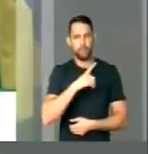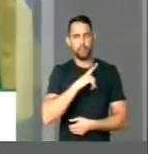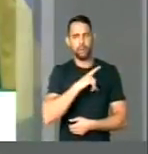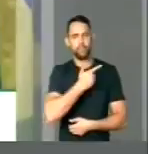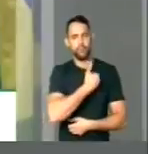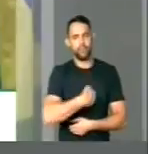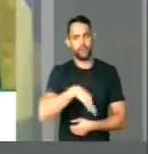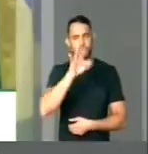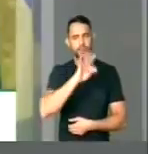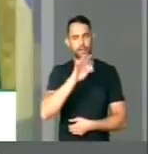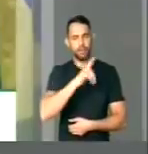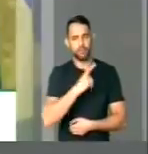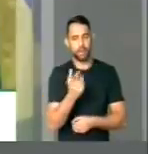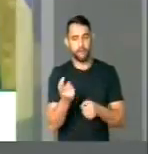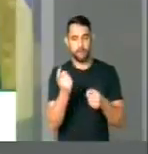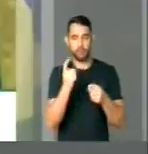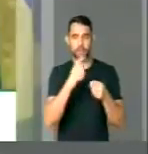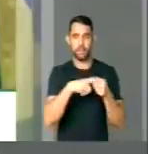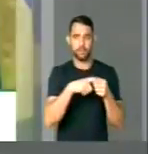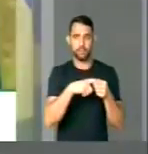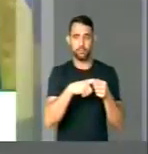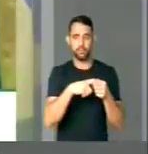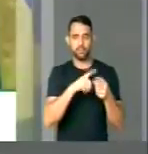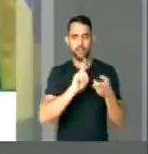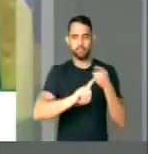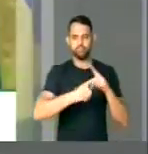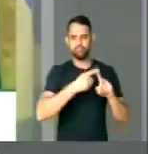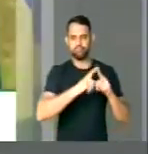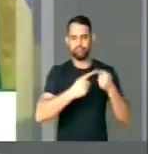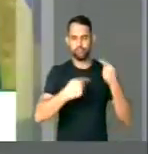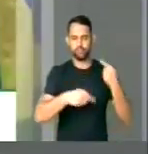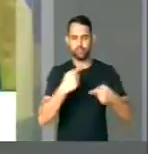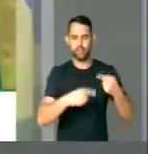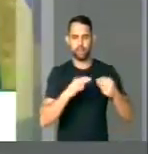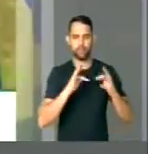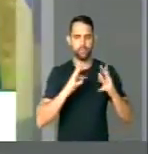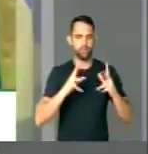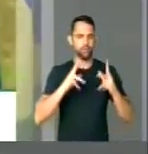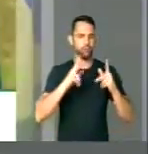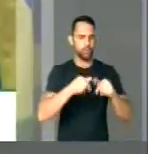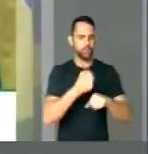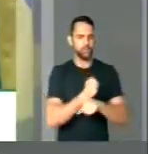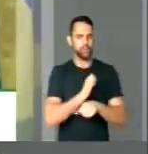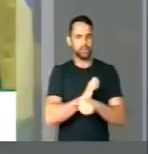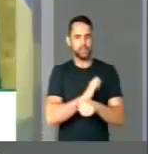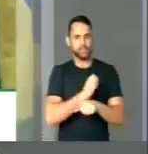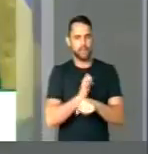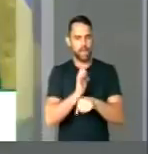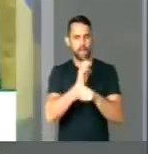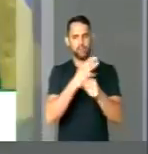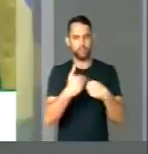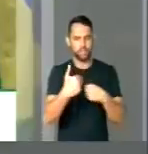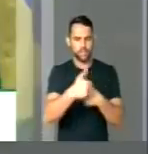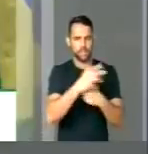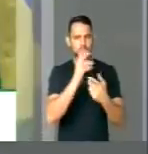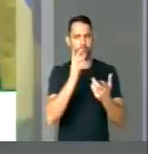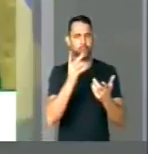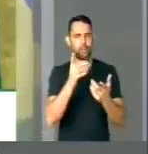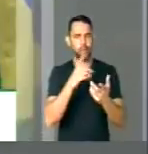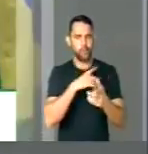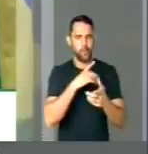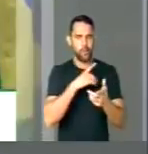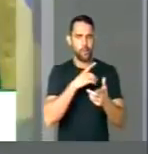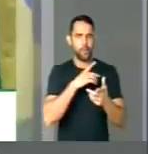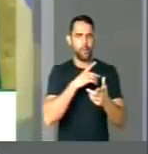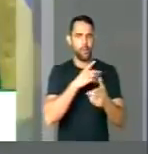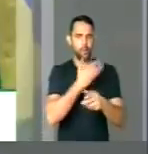federal que está recuperando numa negociação que envolveu todos os entes da Federação do está de São Paulo das